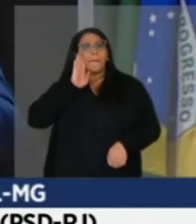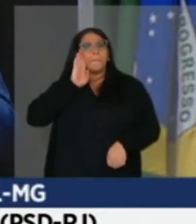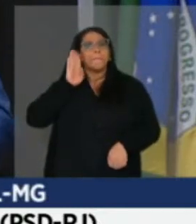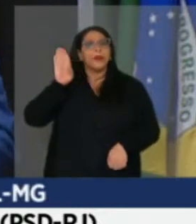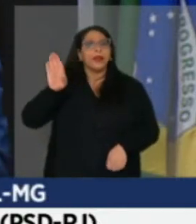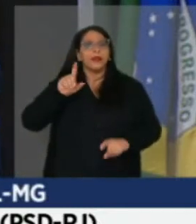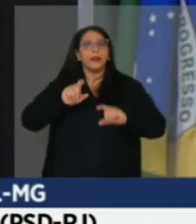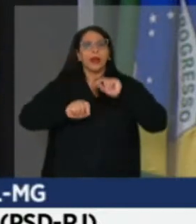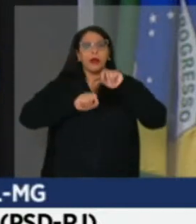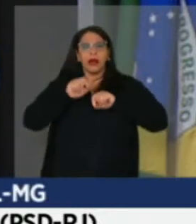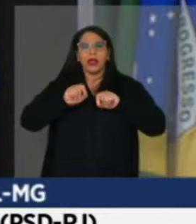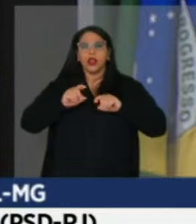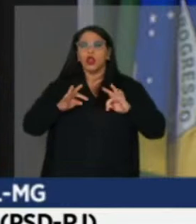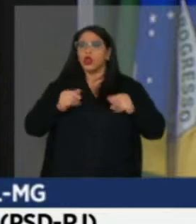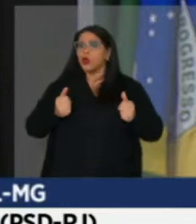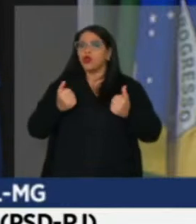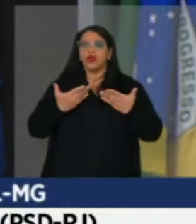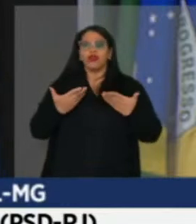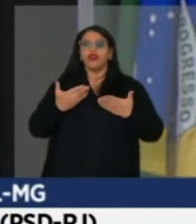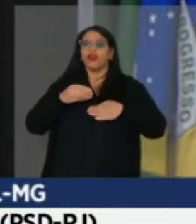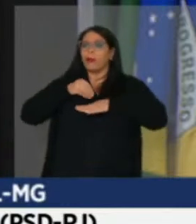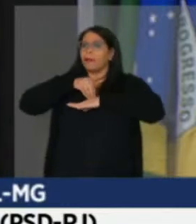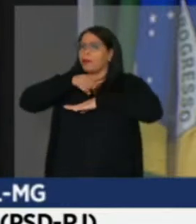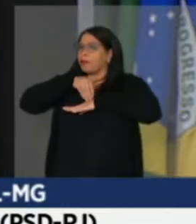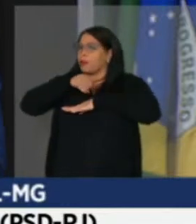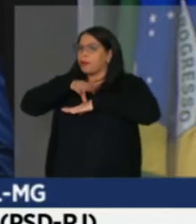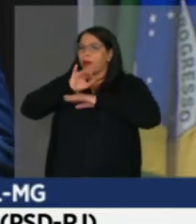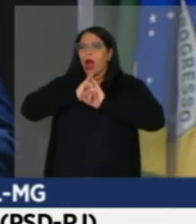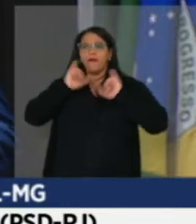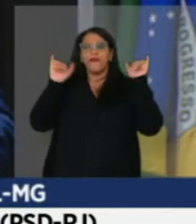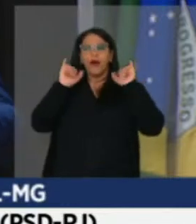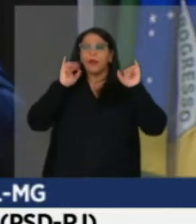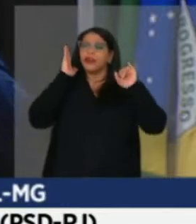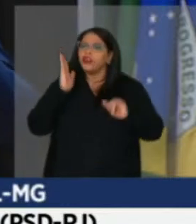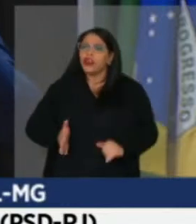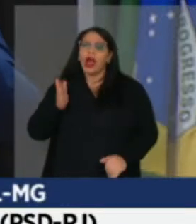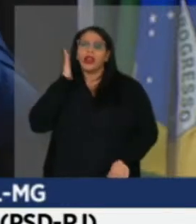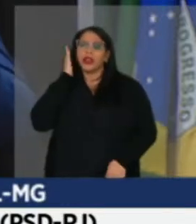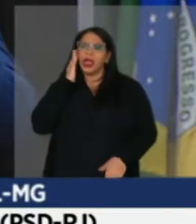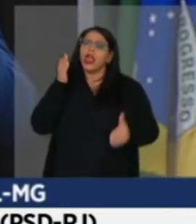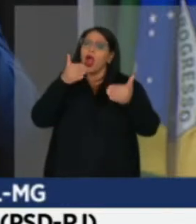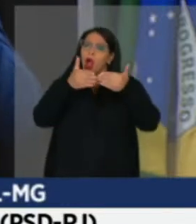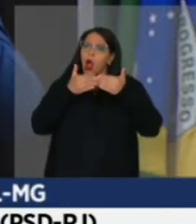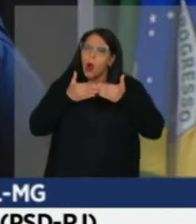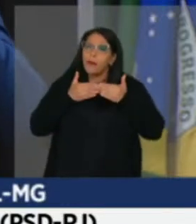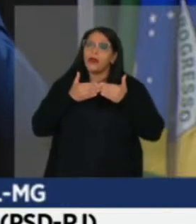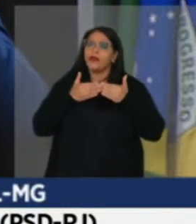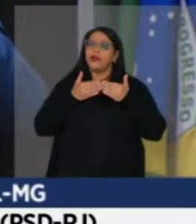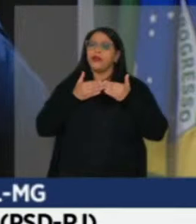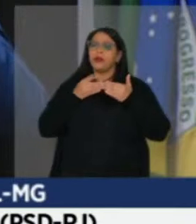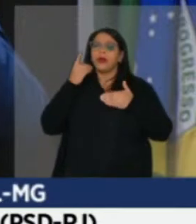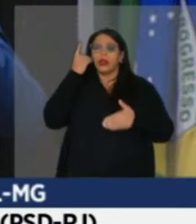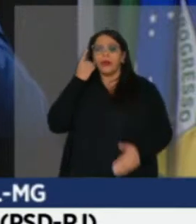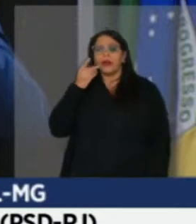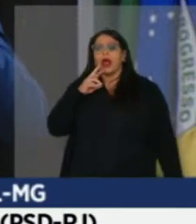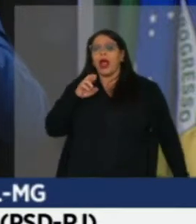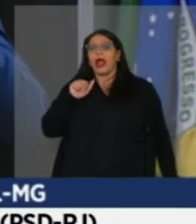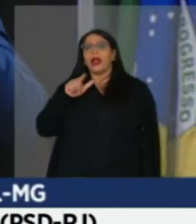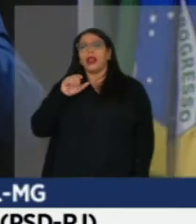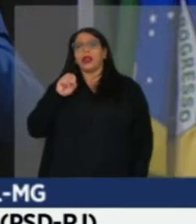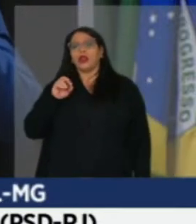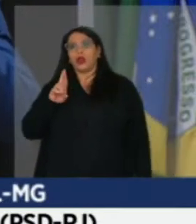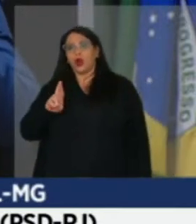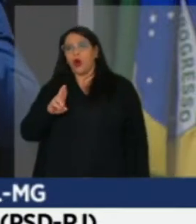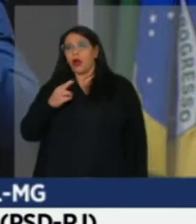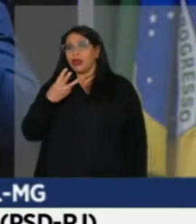aí estão. E aí eu quero pedir ao relator, são 30 tiros, senhor presidente, em